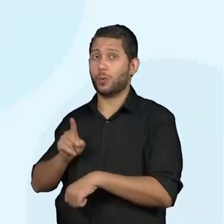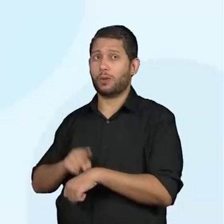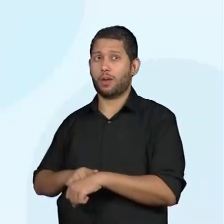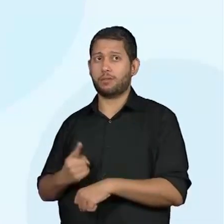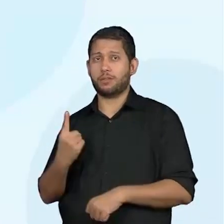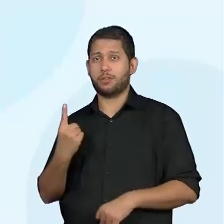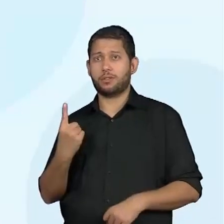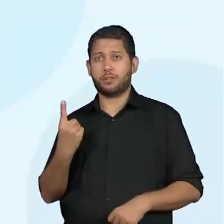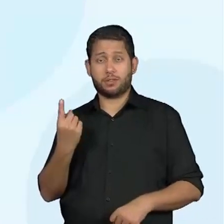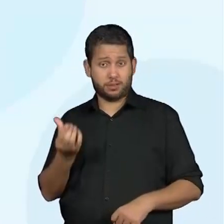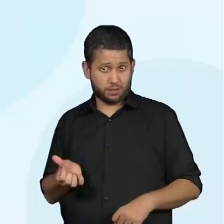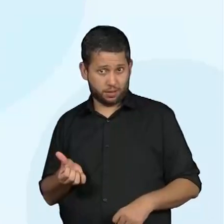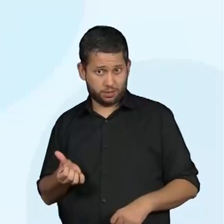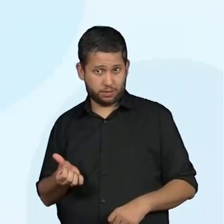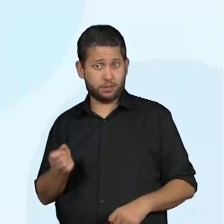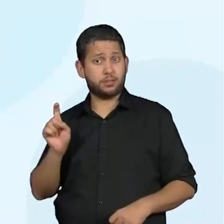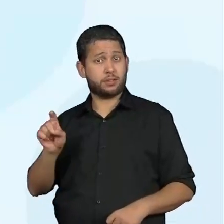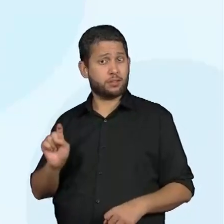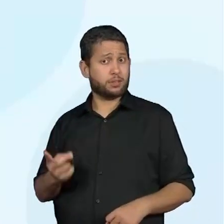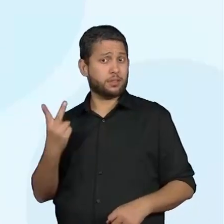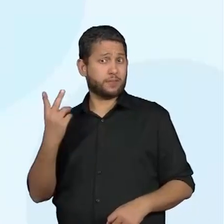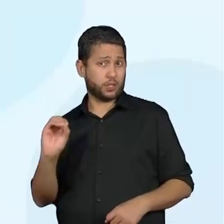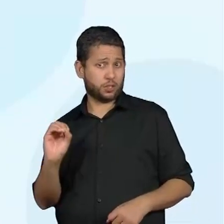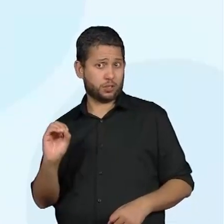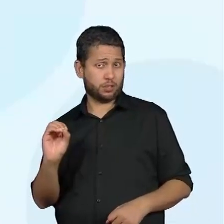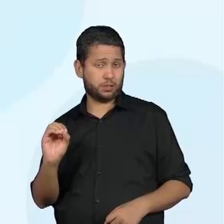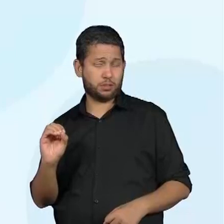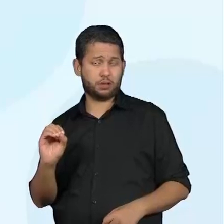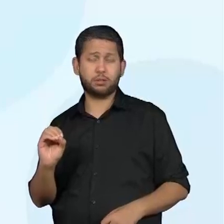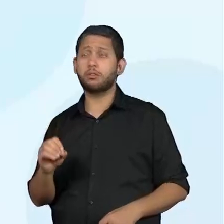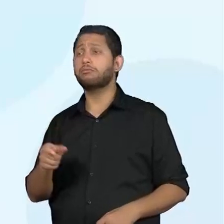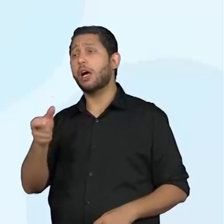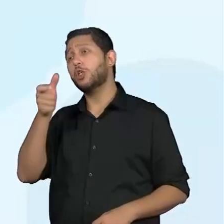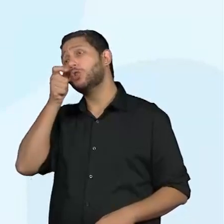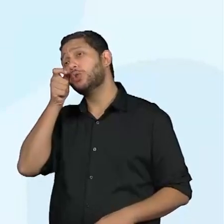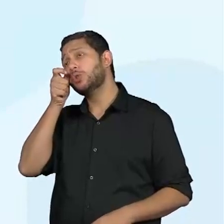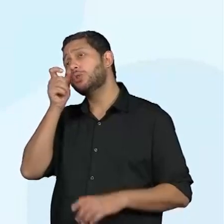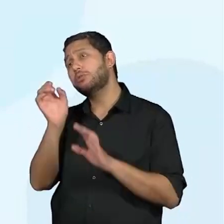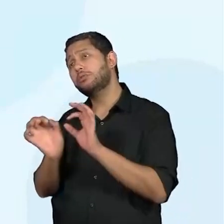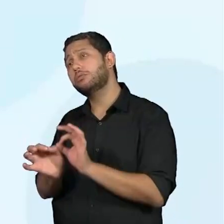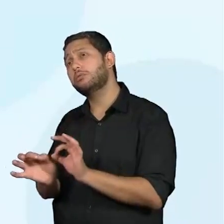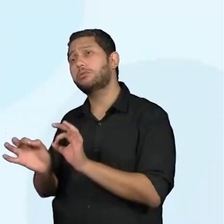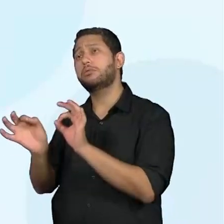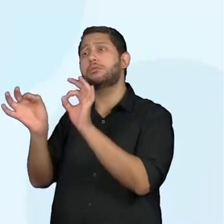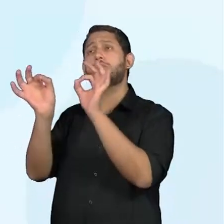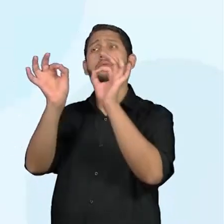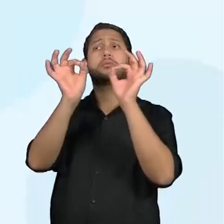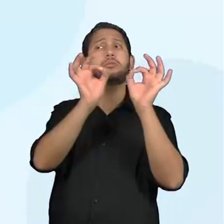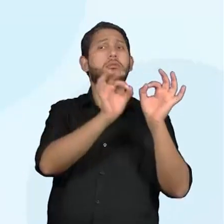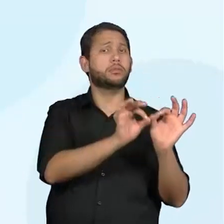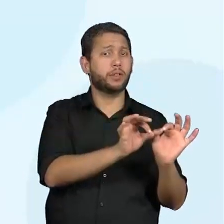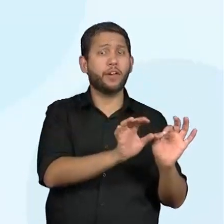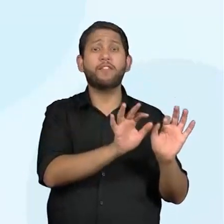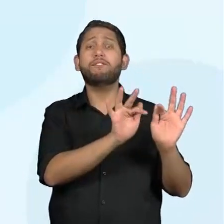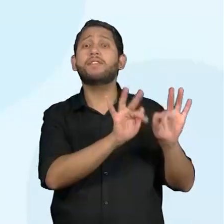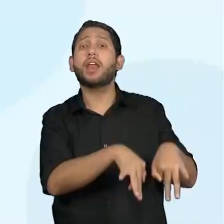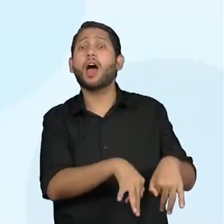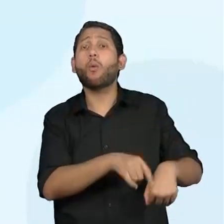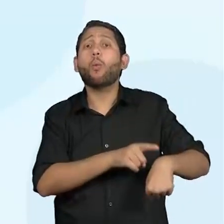20 minutos, olha só, que horas o relógio vai marcar quando o filme